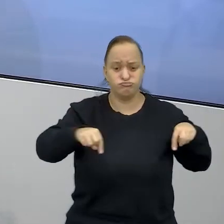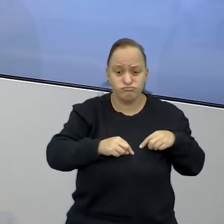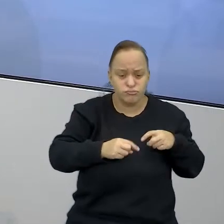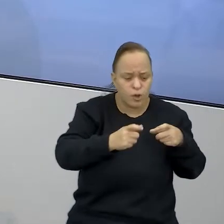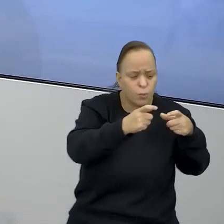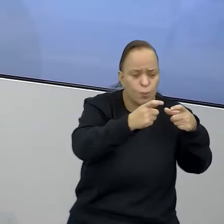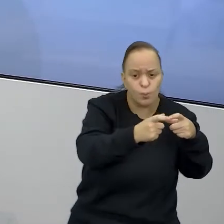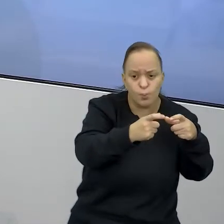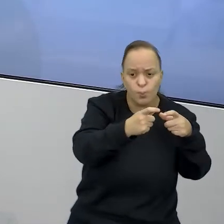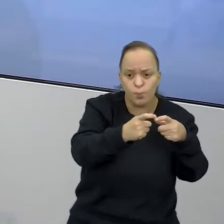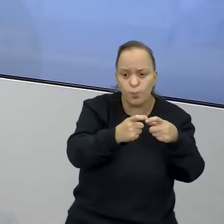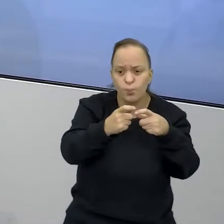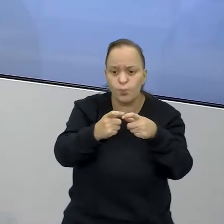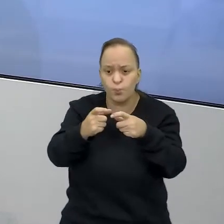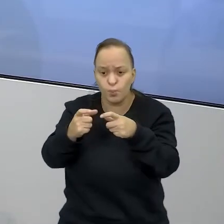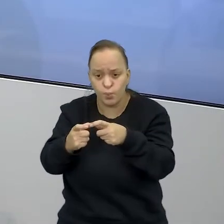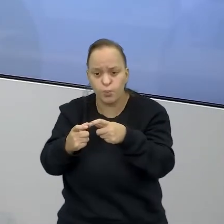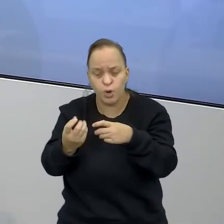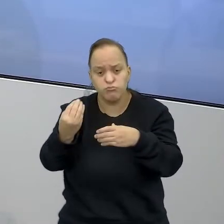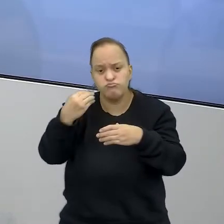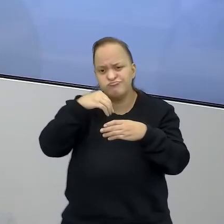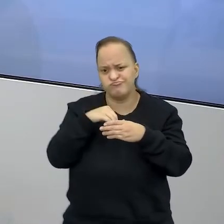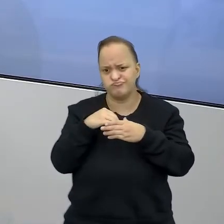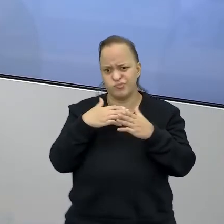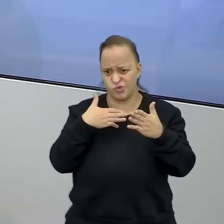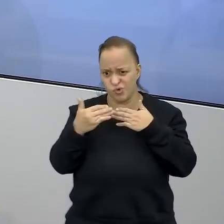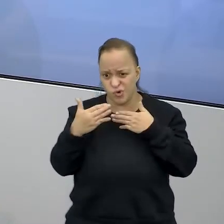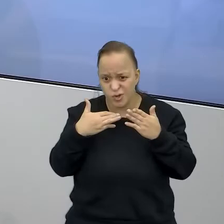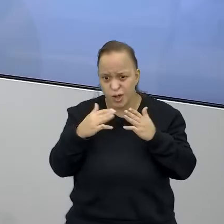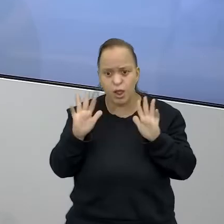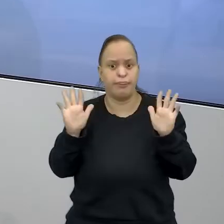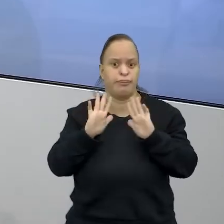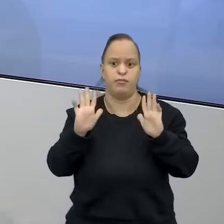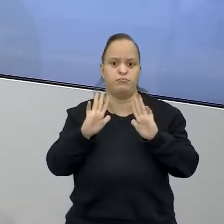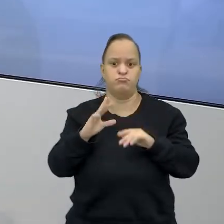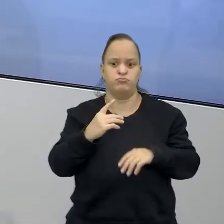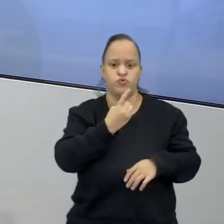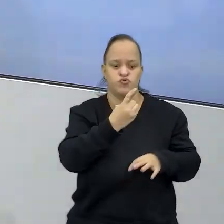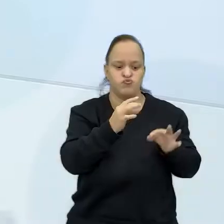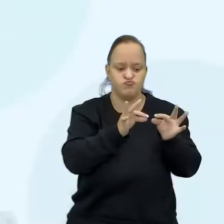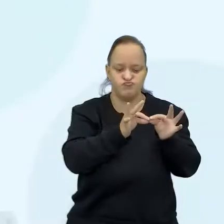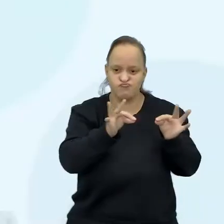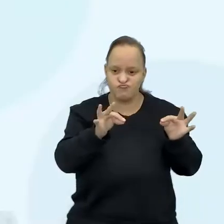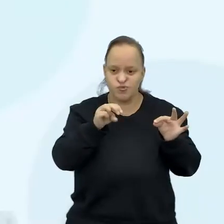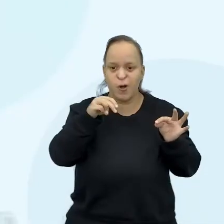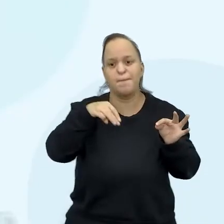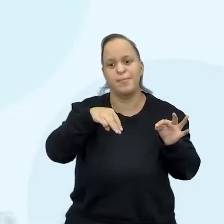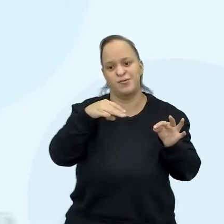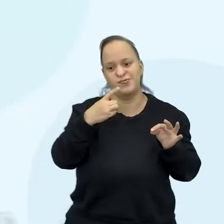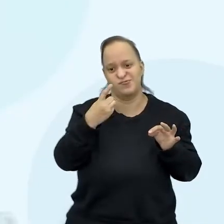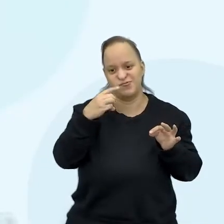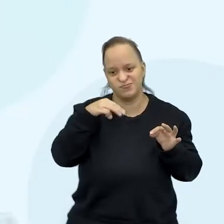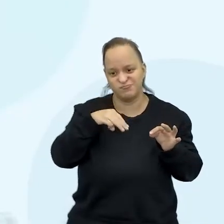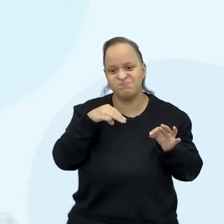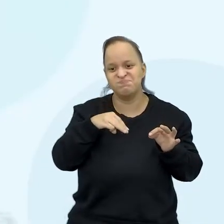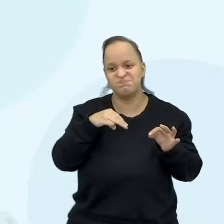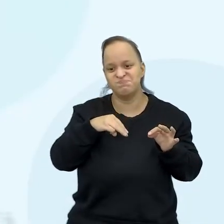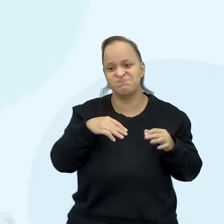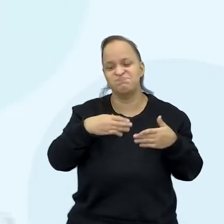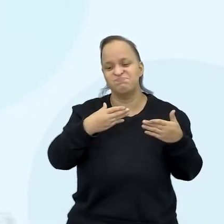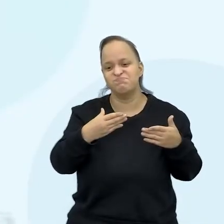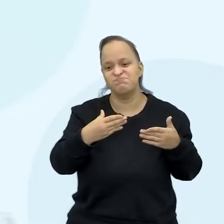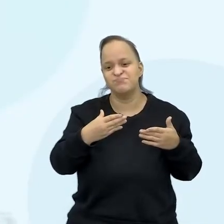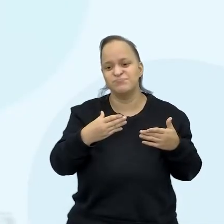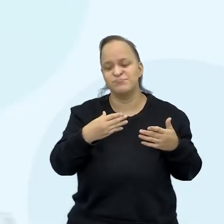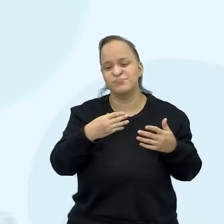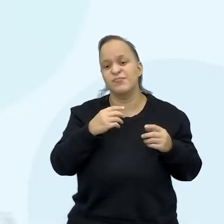daquela superfície, né? Mas é quadrado qualquer? Não, é quadrado de 1 metro. Então, a área do retângulo, nós